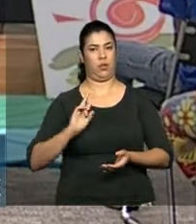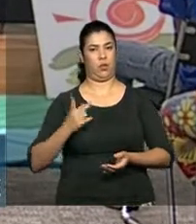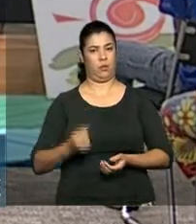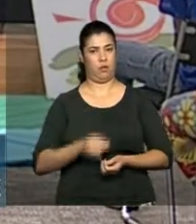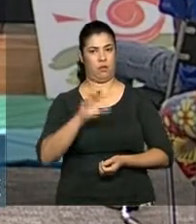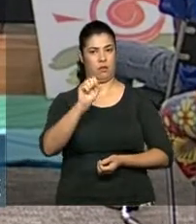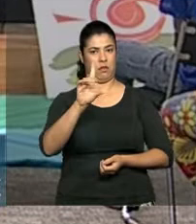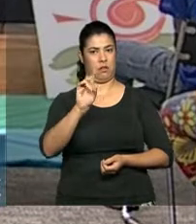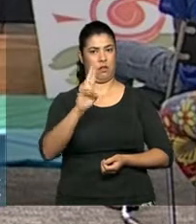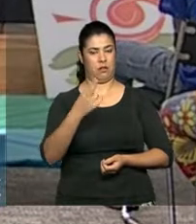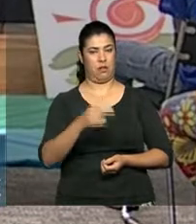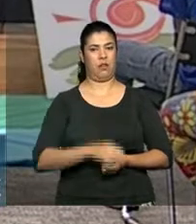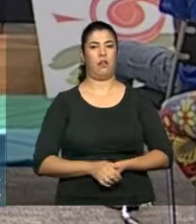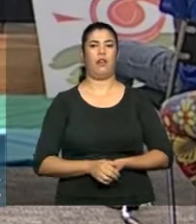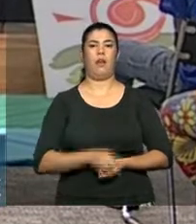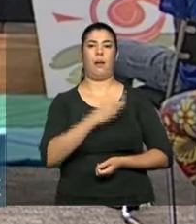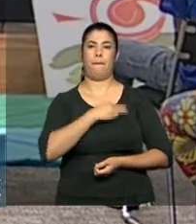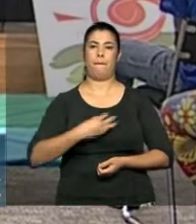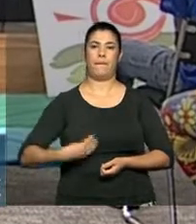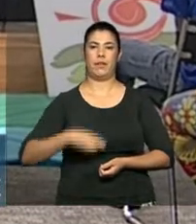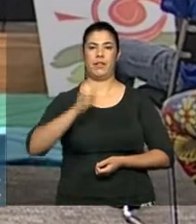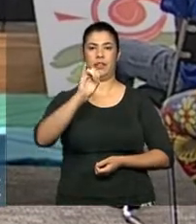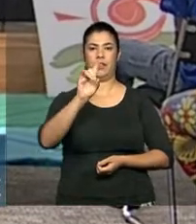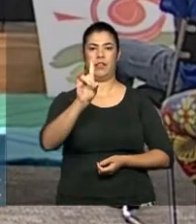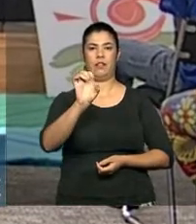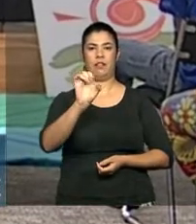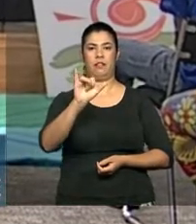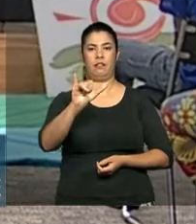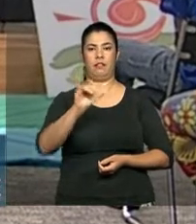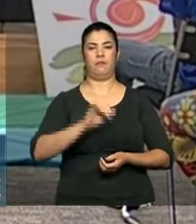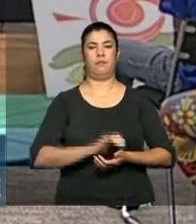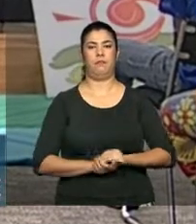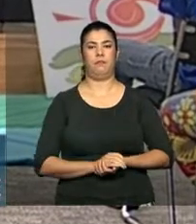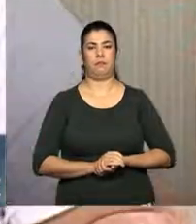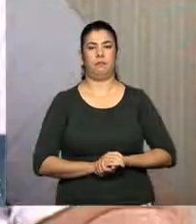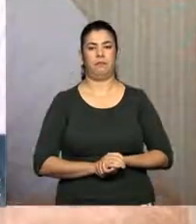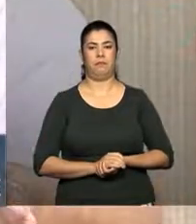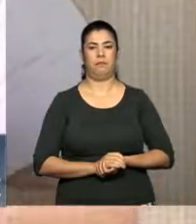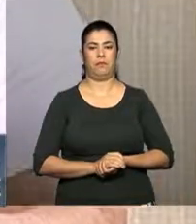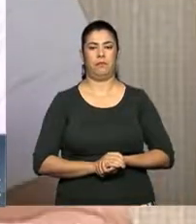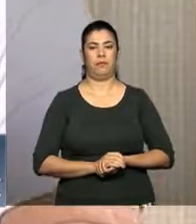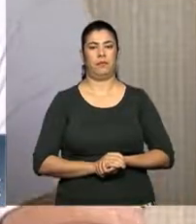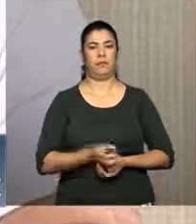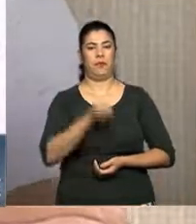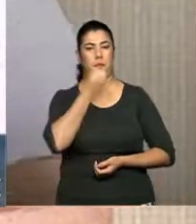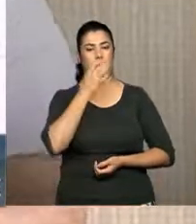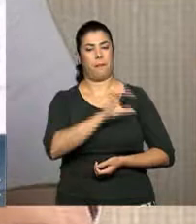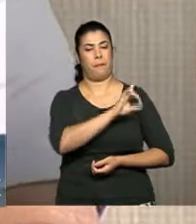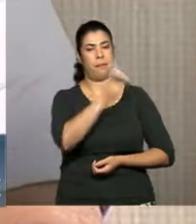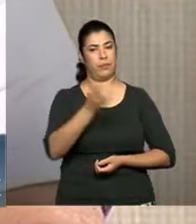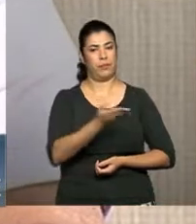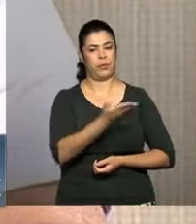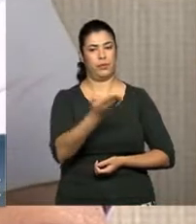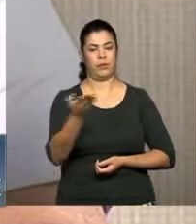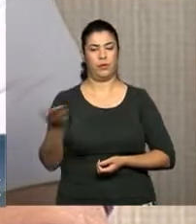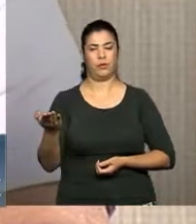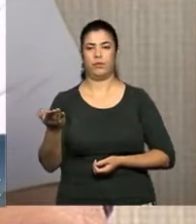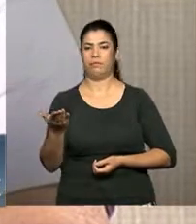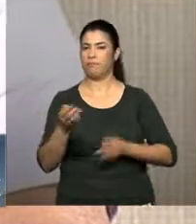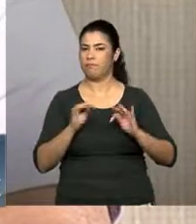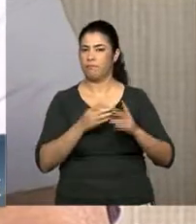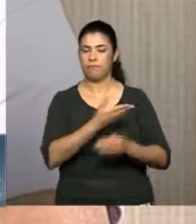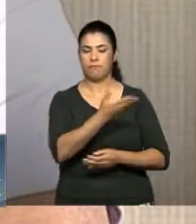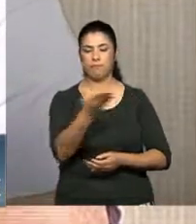e dele salvatti bom ou muito bom dia todas a